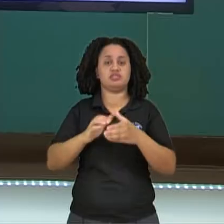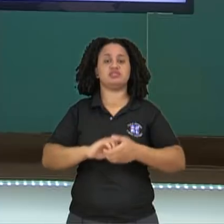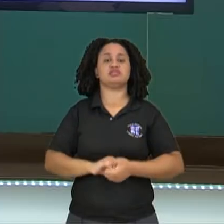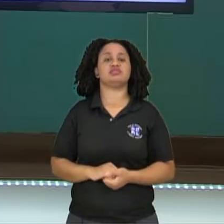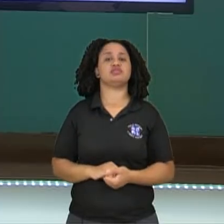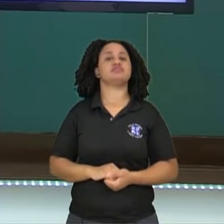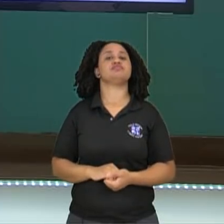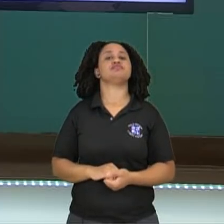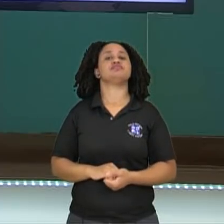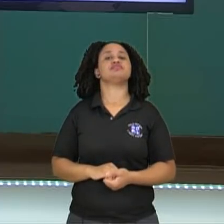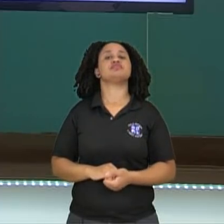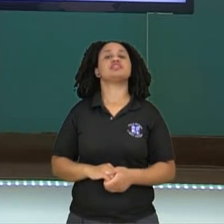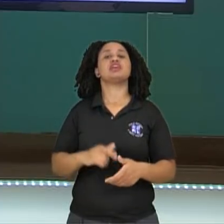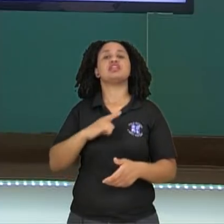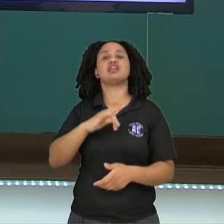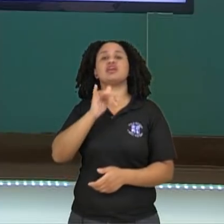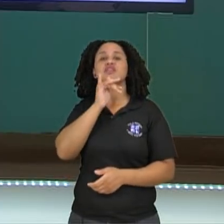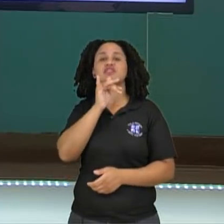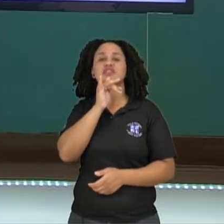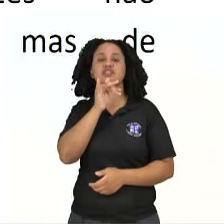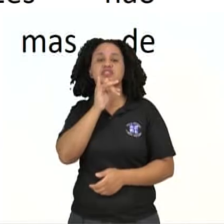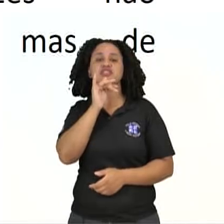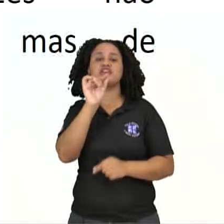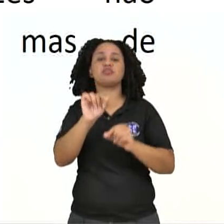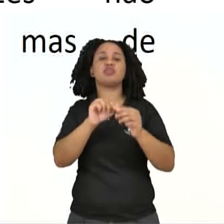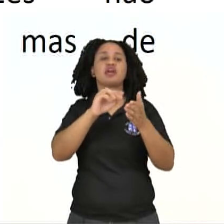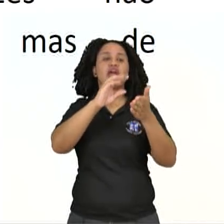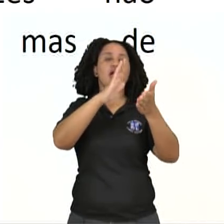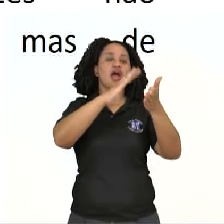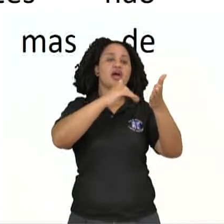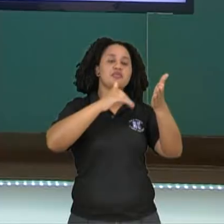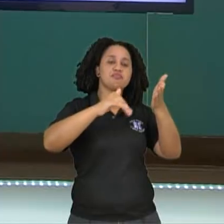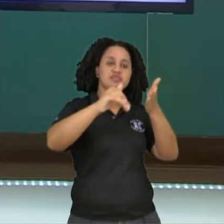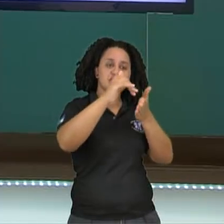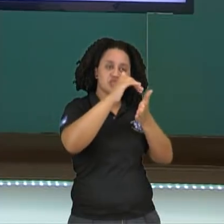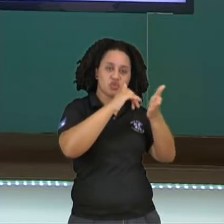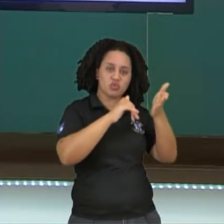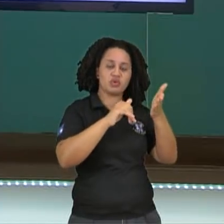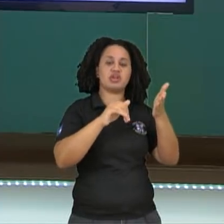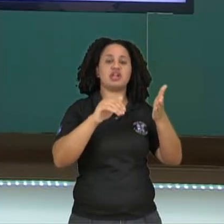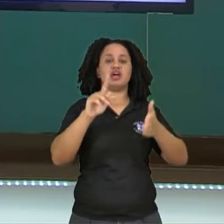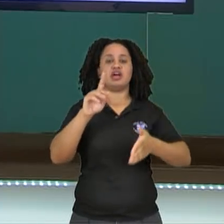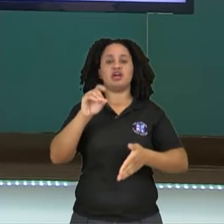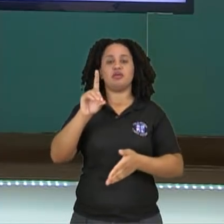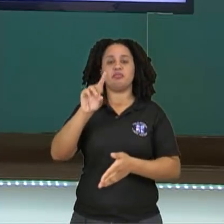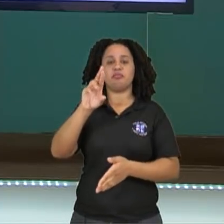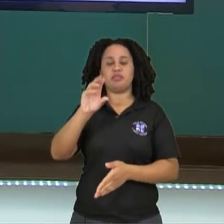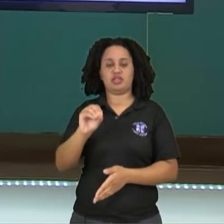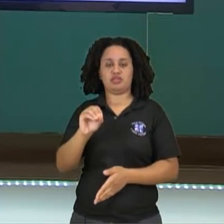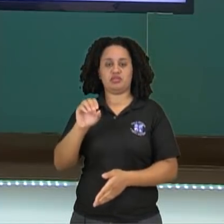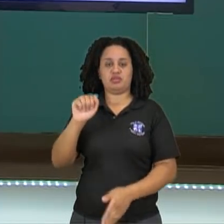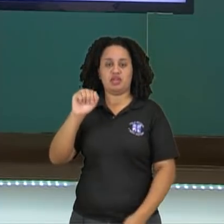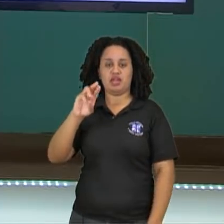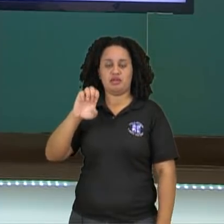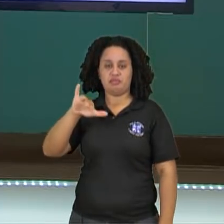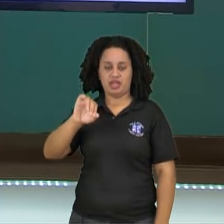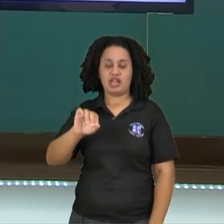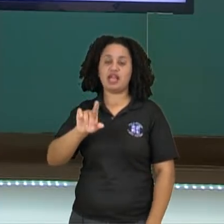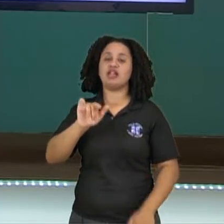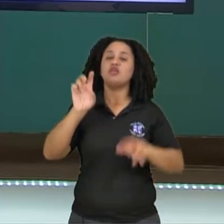exemplo, a pintura de Pedro Américo, chamado Grito do Ipiranga, ou a Independência